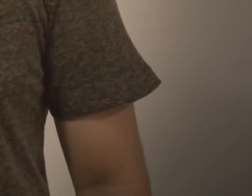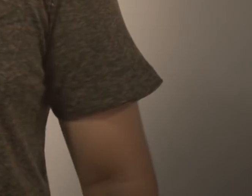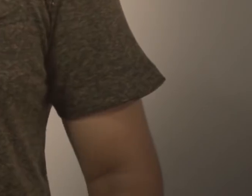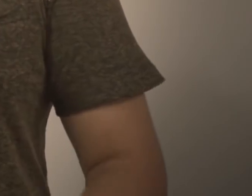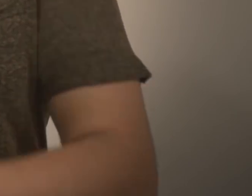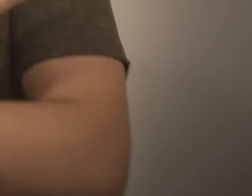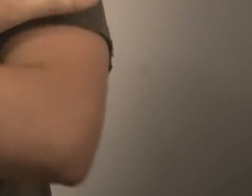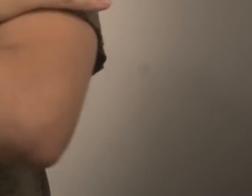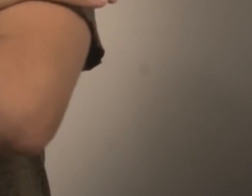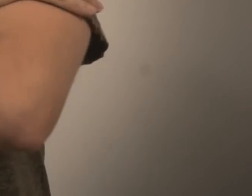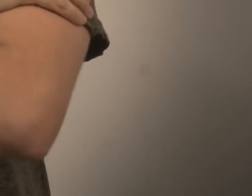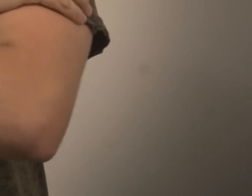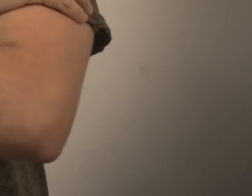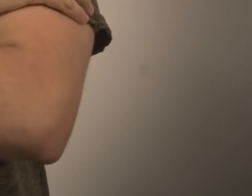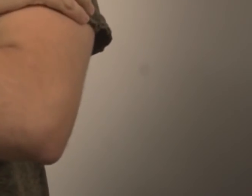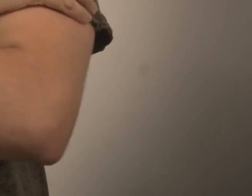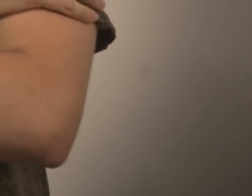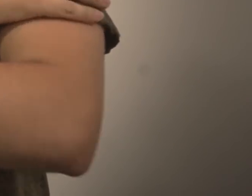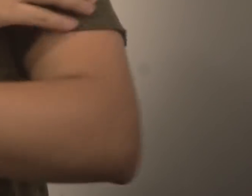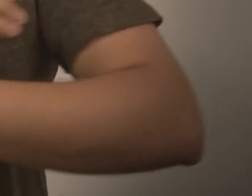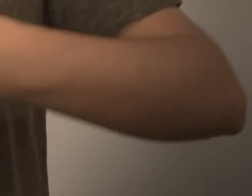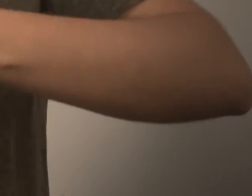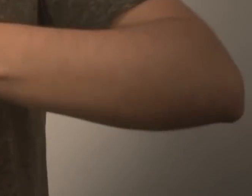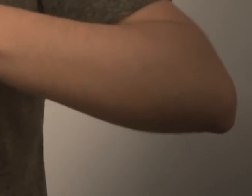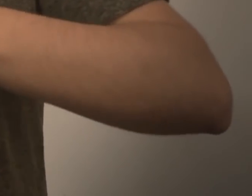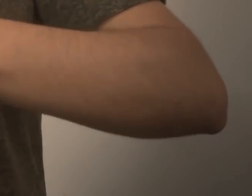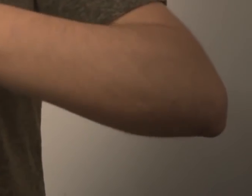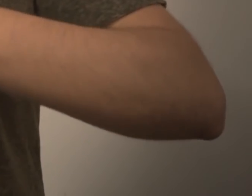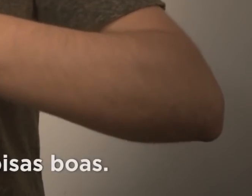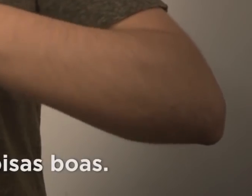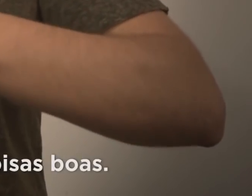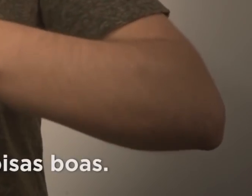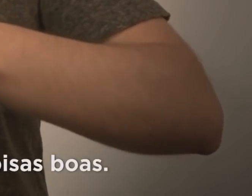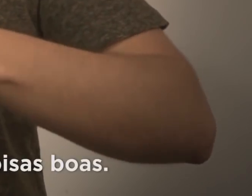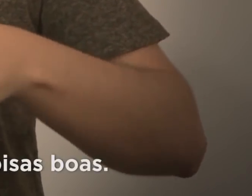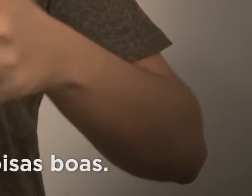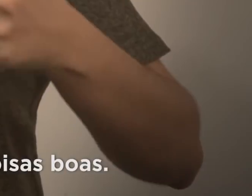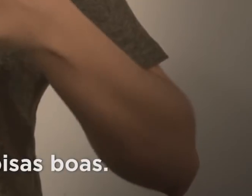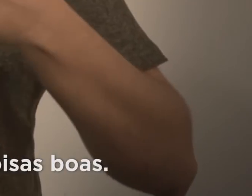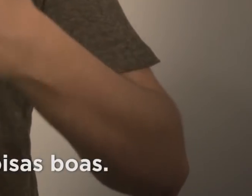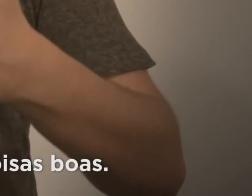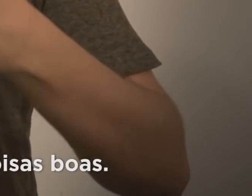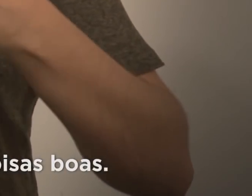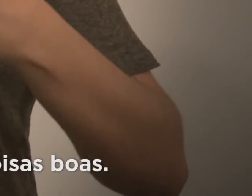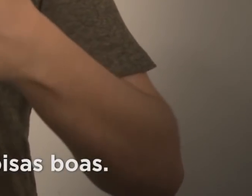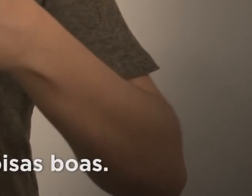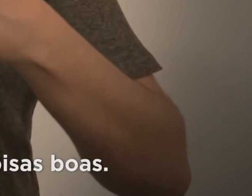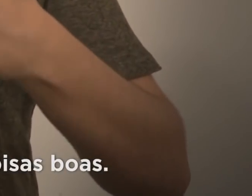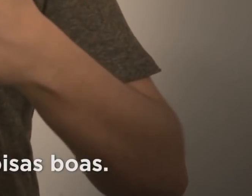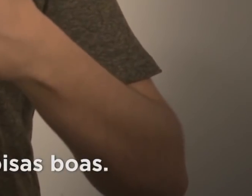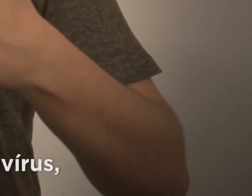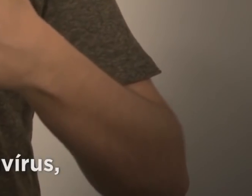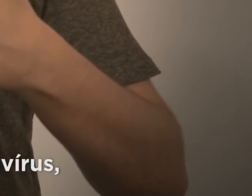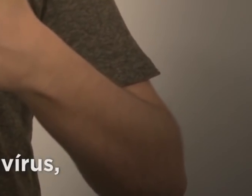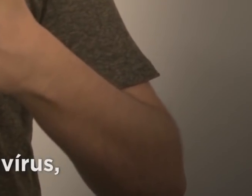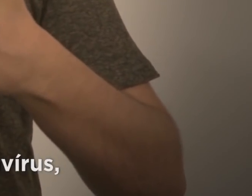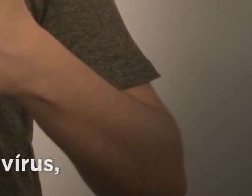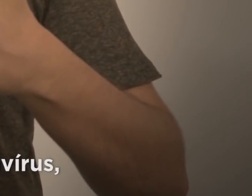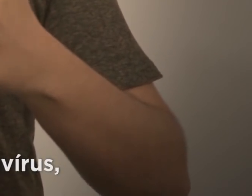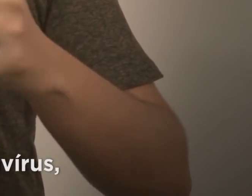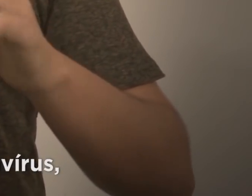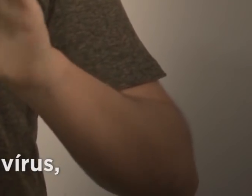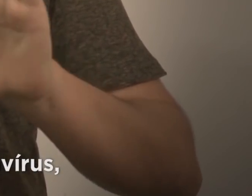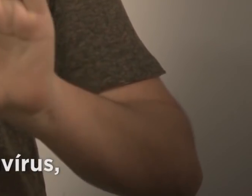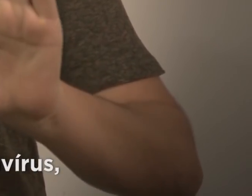Um beijo, um abraço, um aperto de mãos. Gestos que só representam coisas boas. Mas por causa